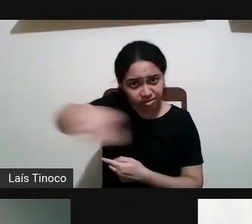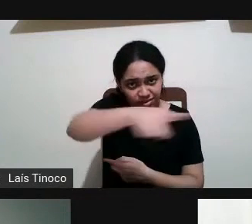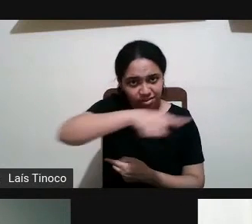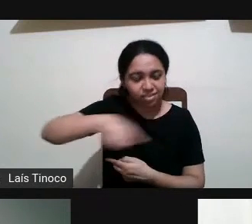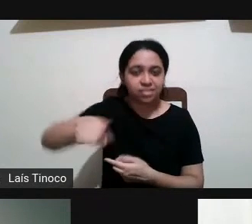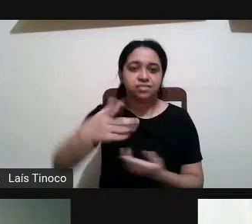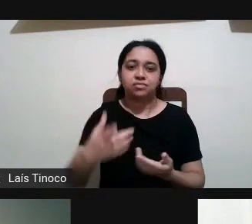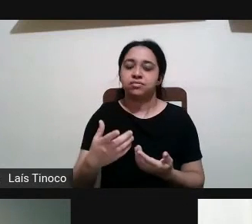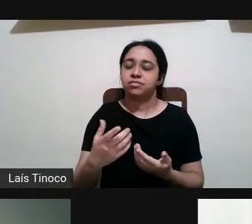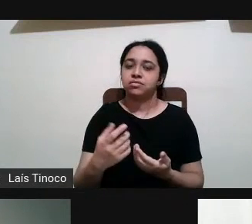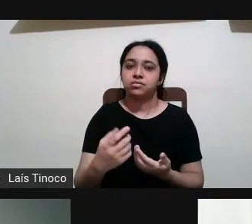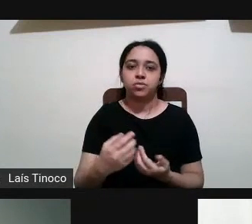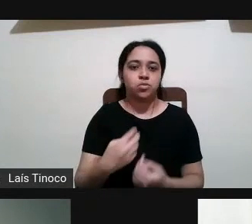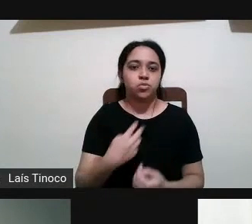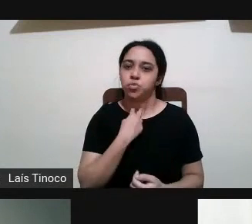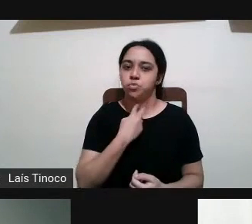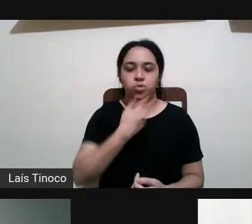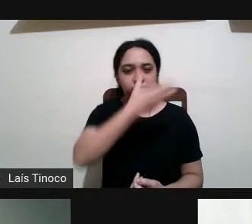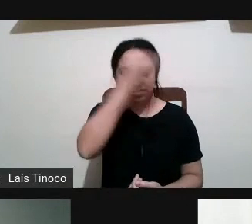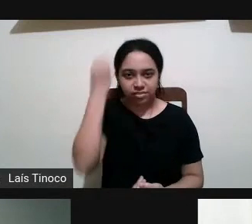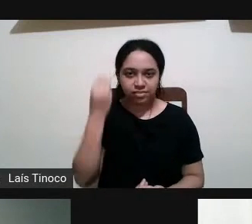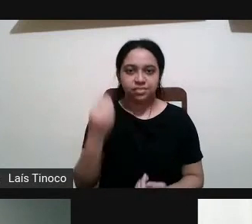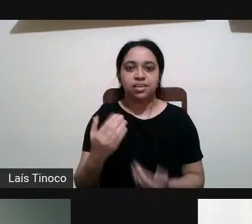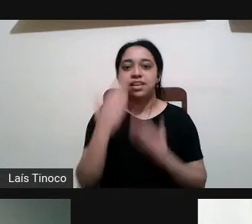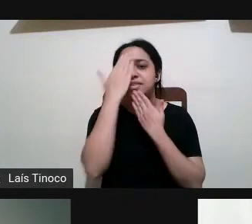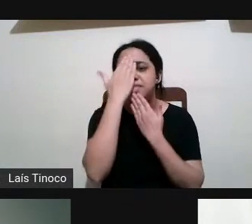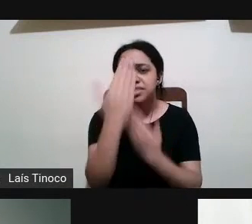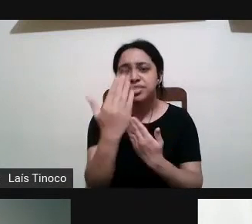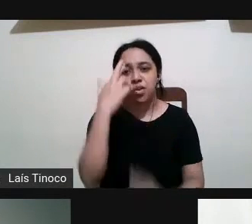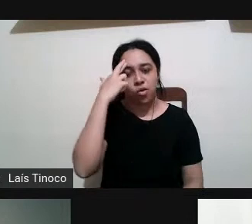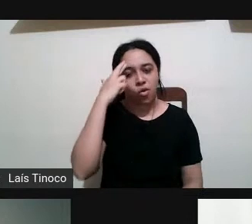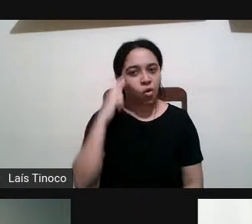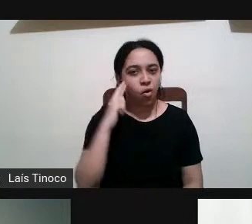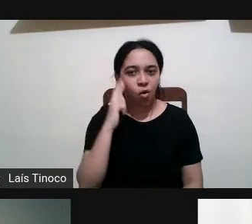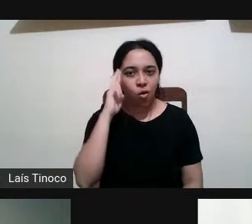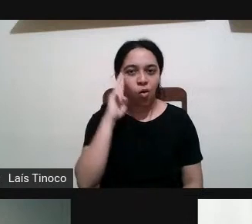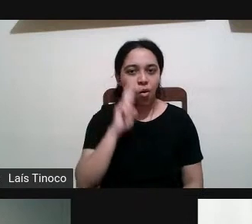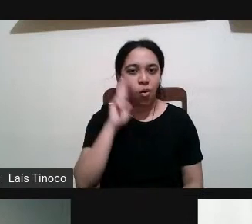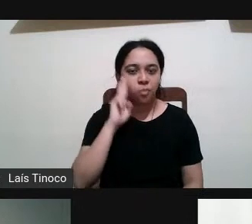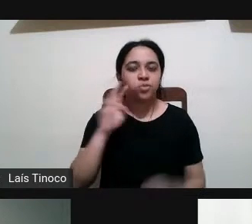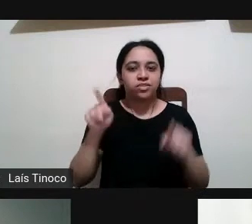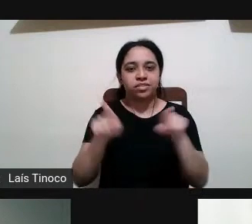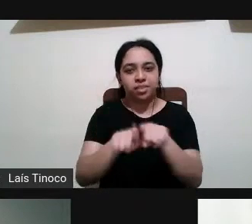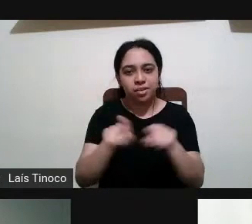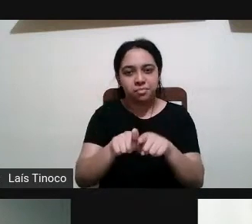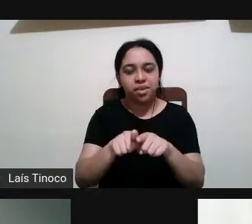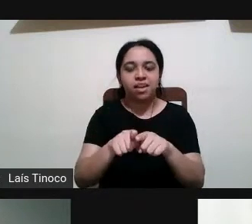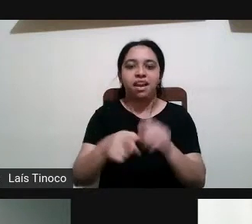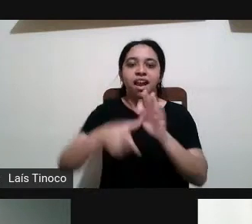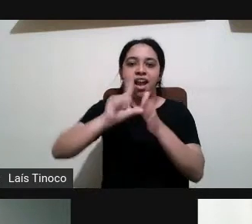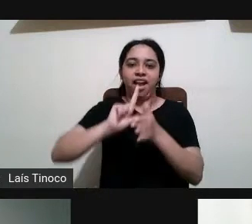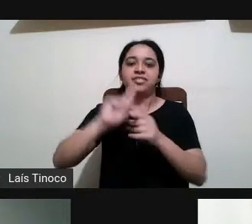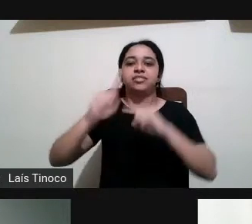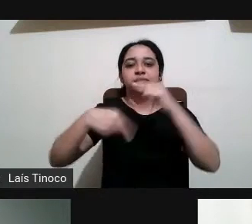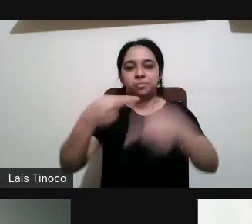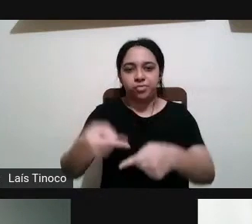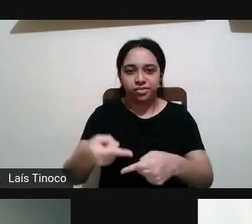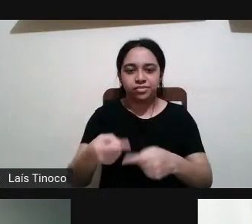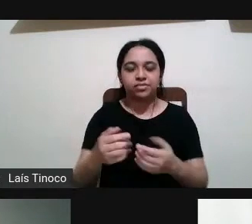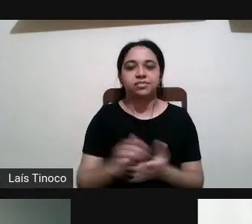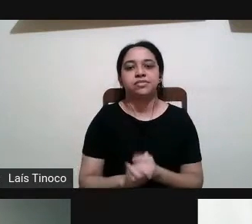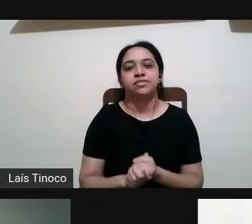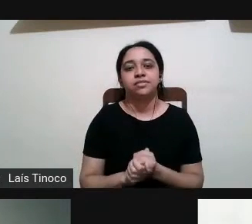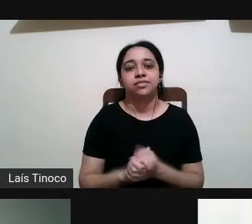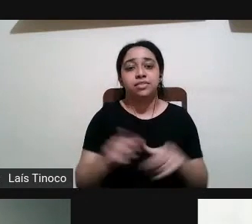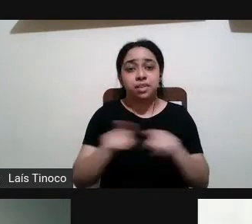eles. Ao Rômulo, que se disponibilizou aí durante o evento e antes do evento nos ajudar. Camila Andrade, que fez essa